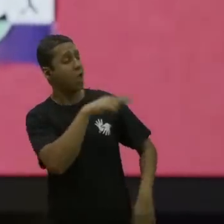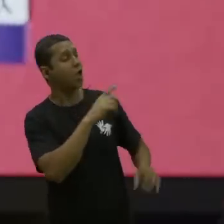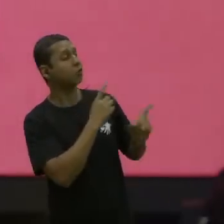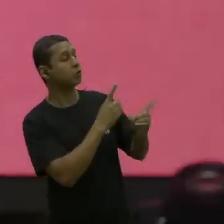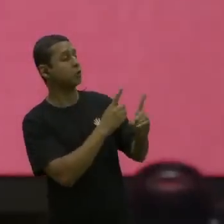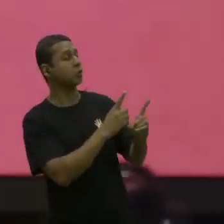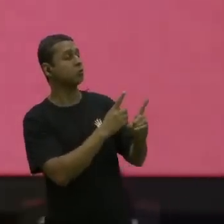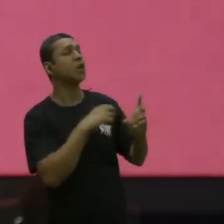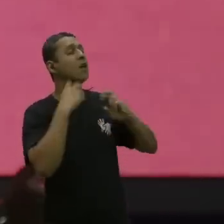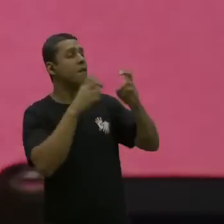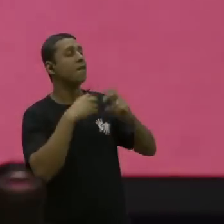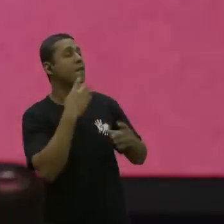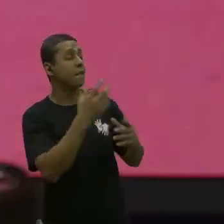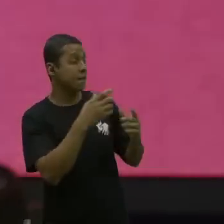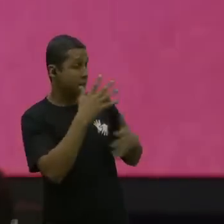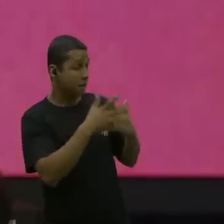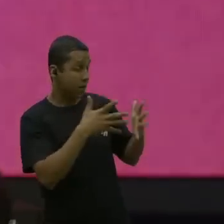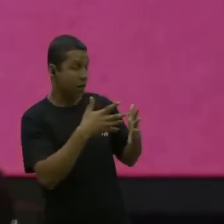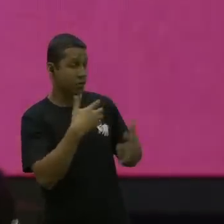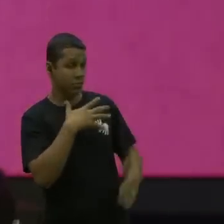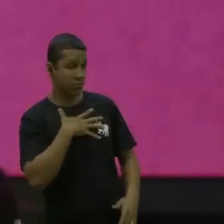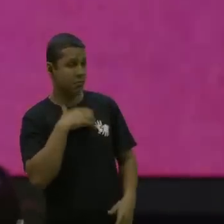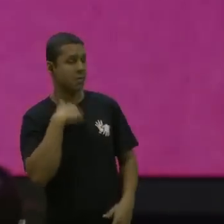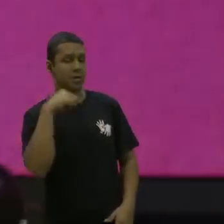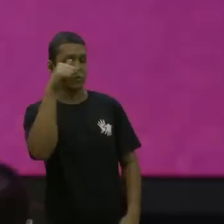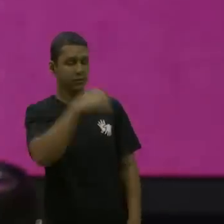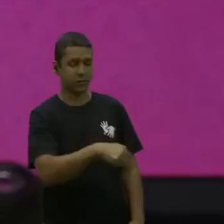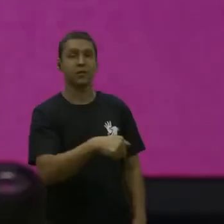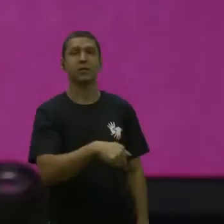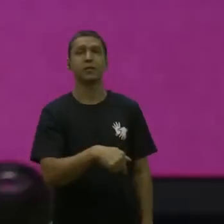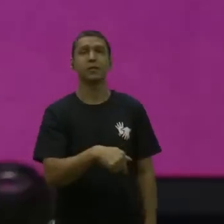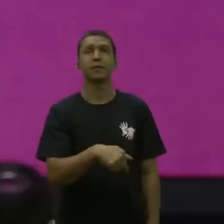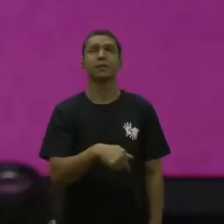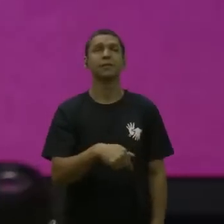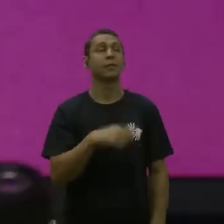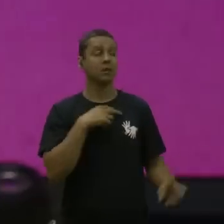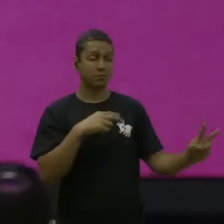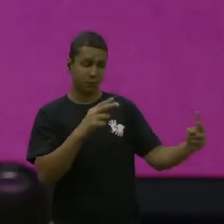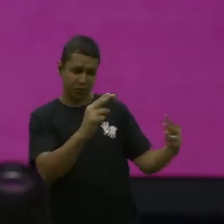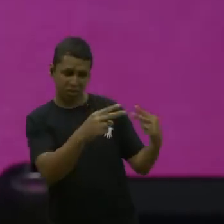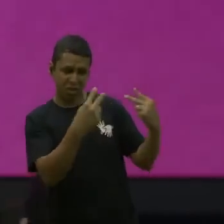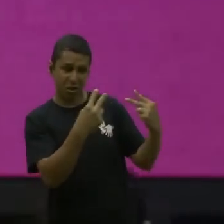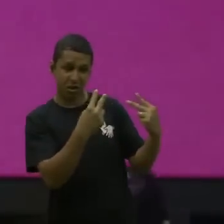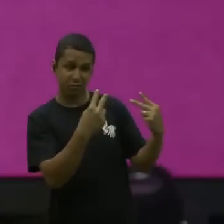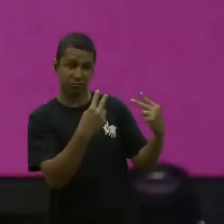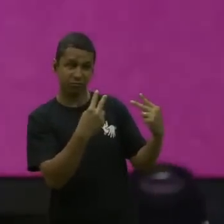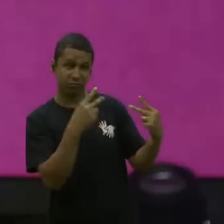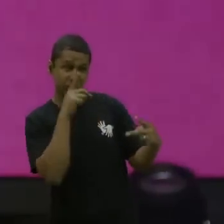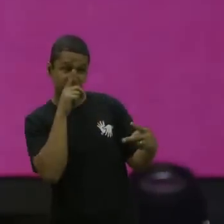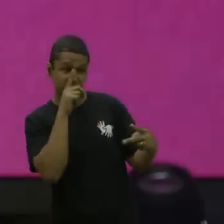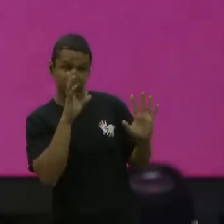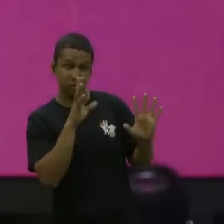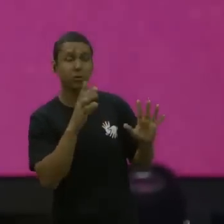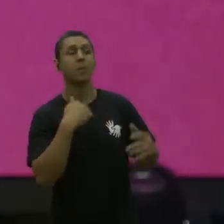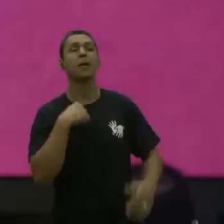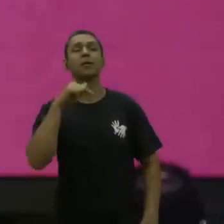discípulos e fala: falaram de mim, mas eu cheguei. Me olharam de cara feia, mas olha eu aqui.